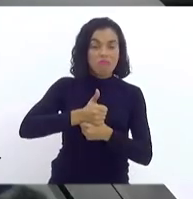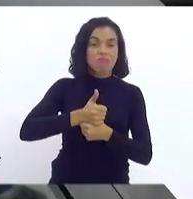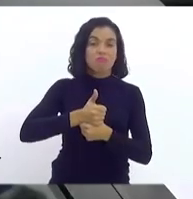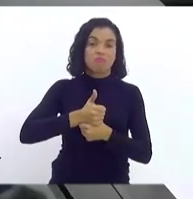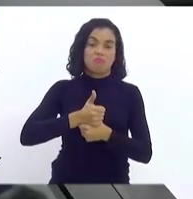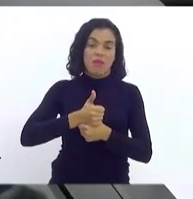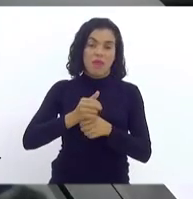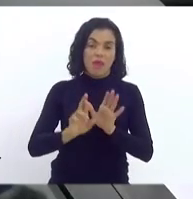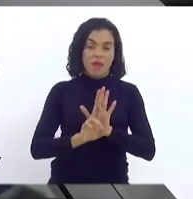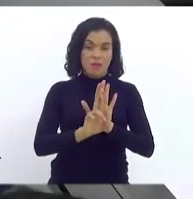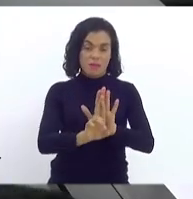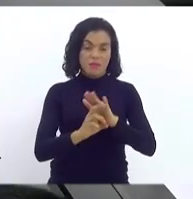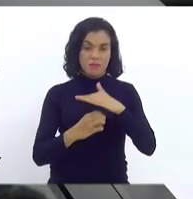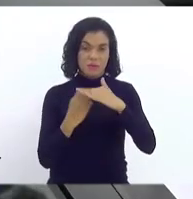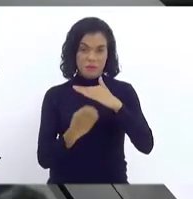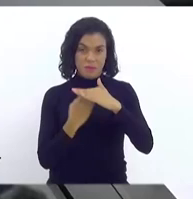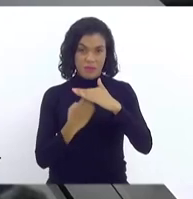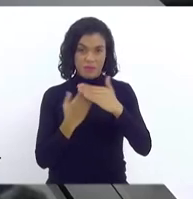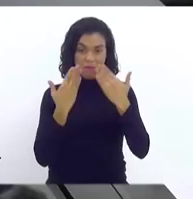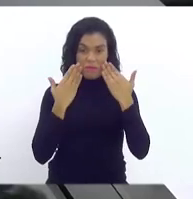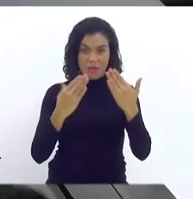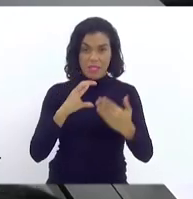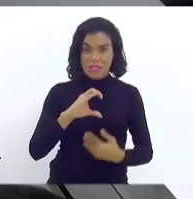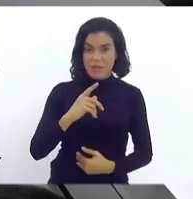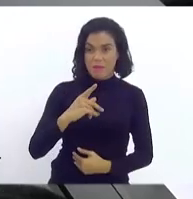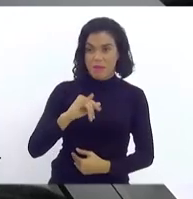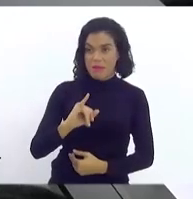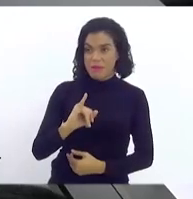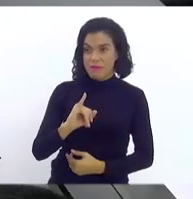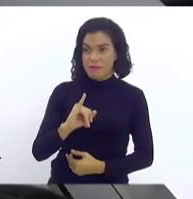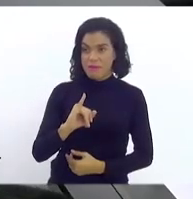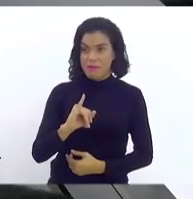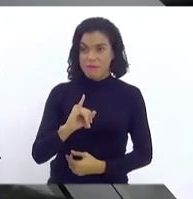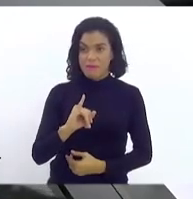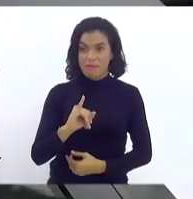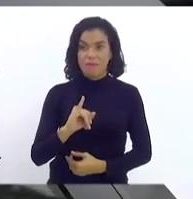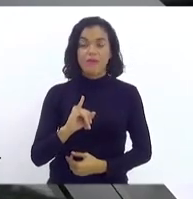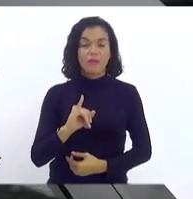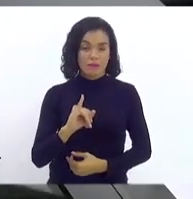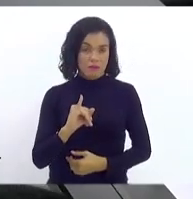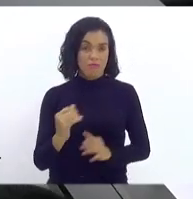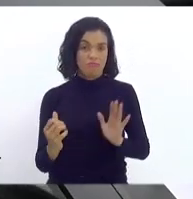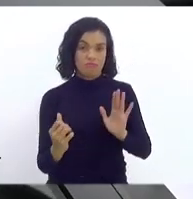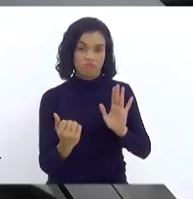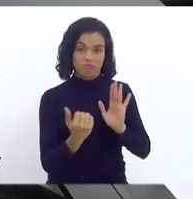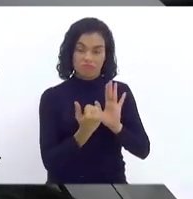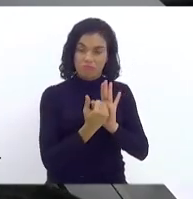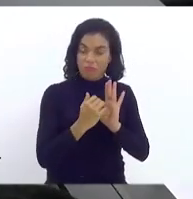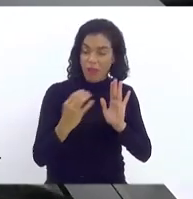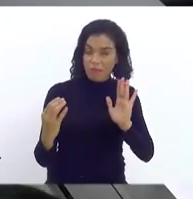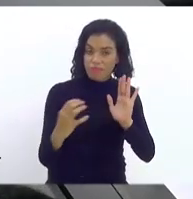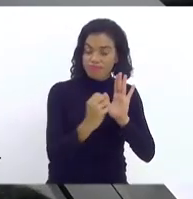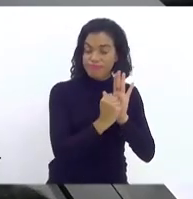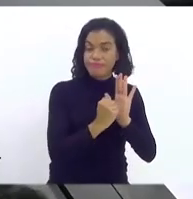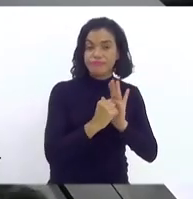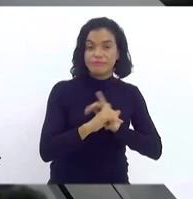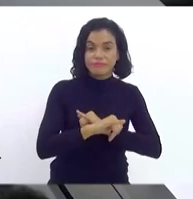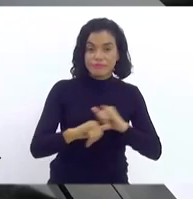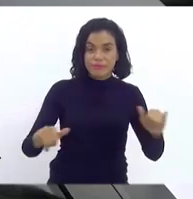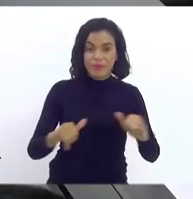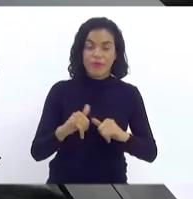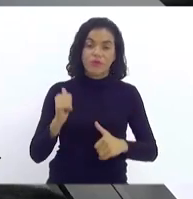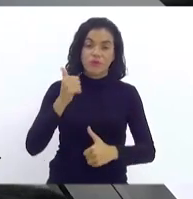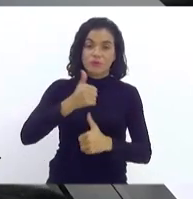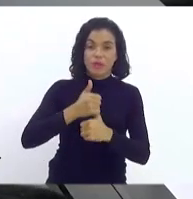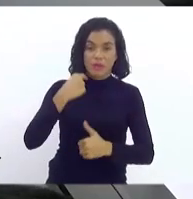a representação da empresa perante a CPI. Representando a pessoa jurídica e a pessoa física. Então, registrar aqui a presença do Dr. Hariman como advogado